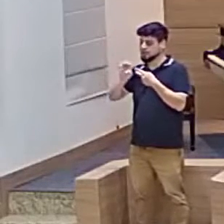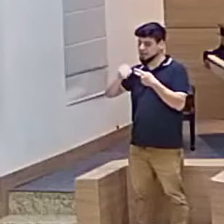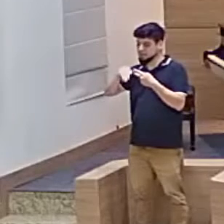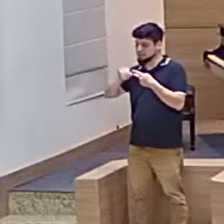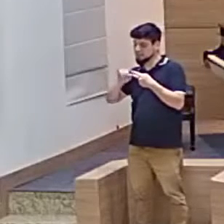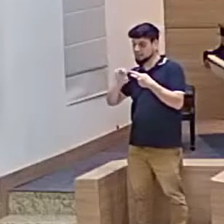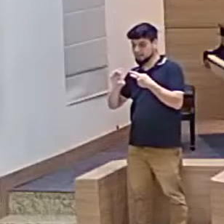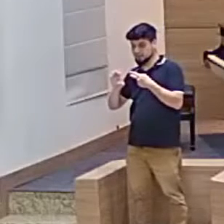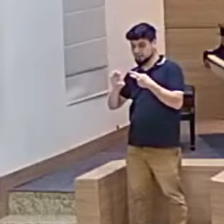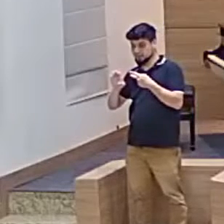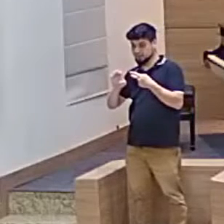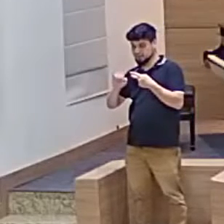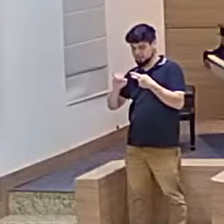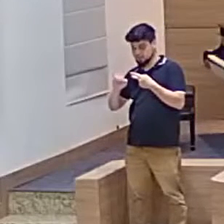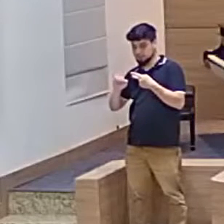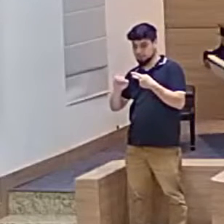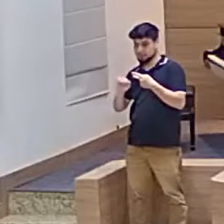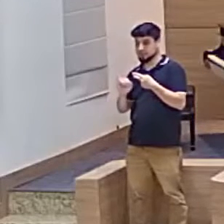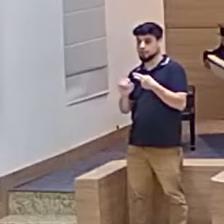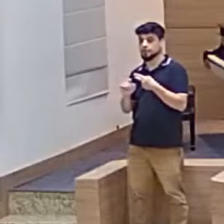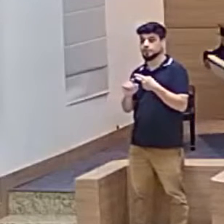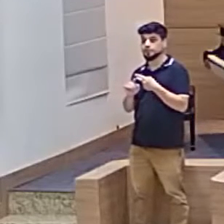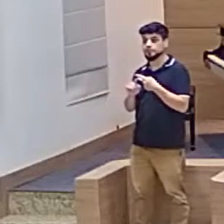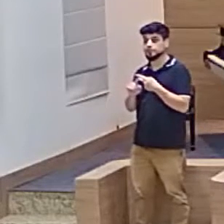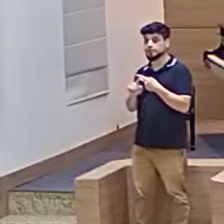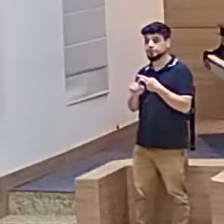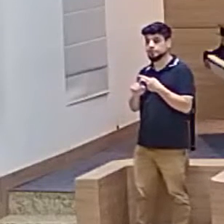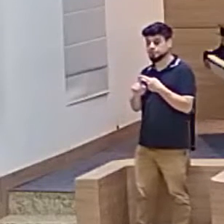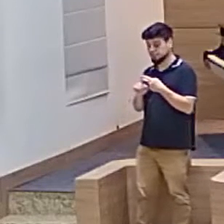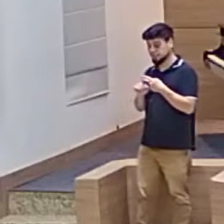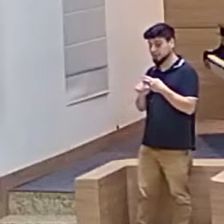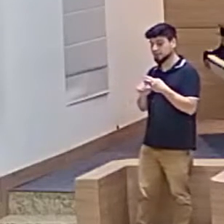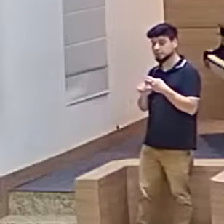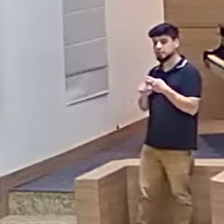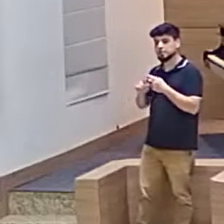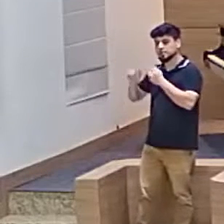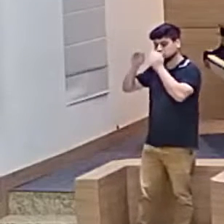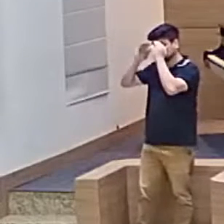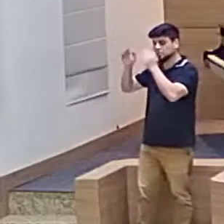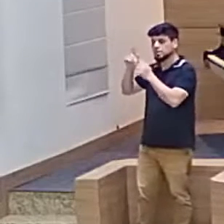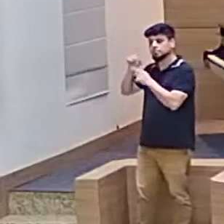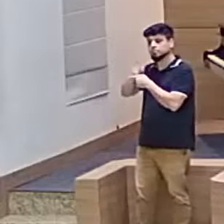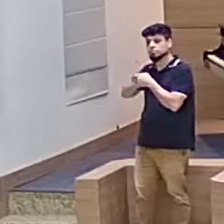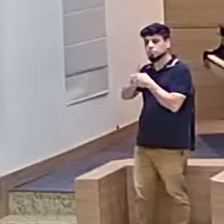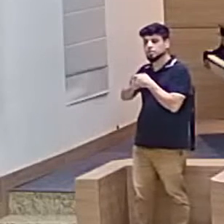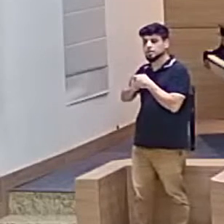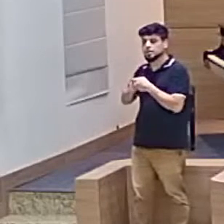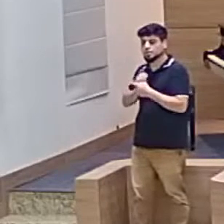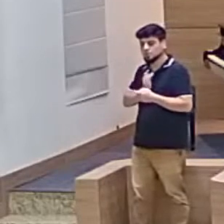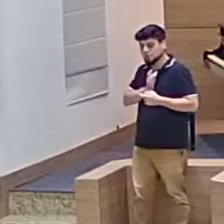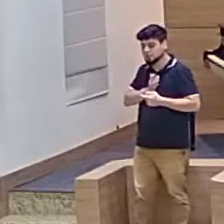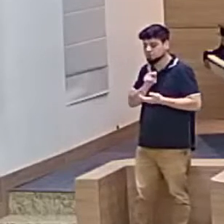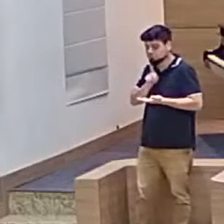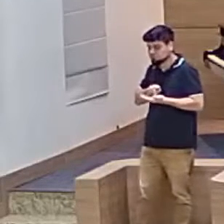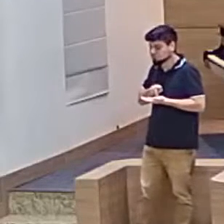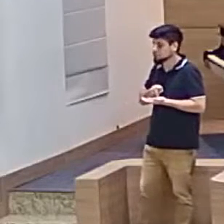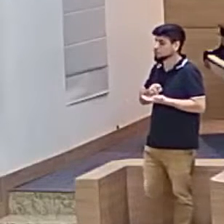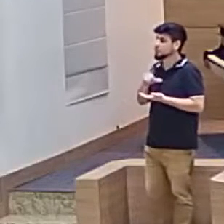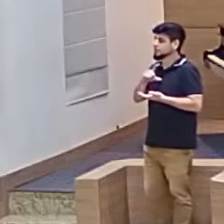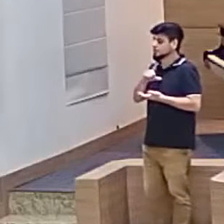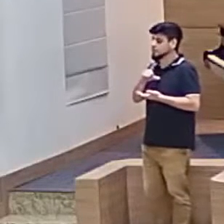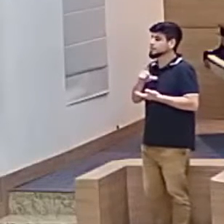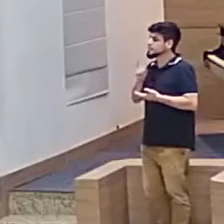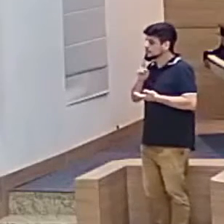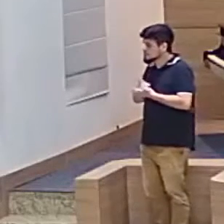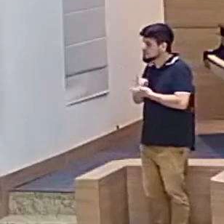ter referência é ter uma devoção ambulante no coração É de fato edificar Um Altar ambulante